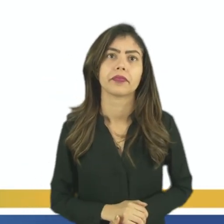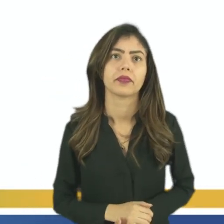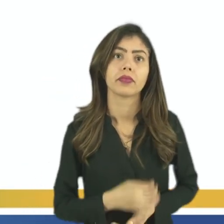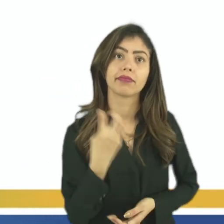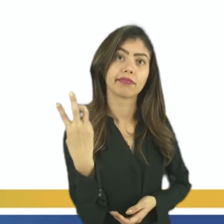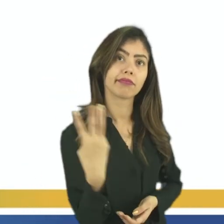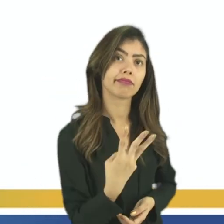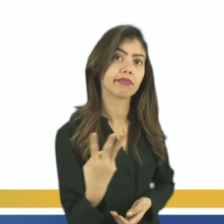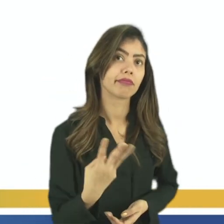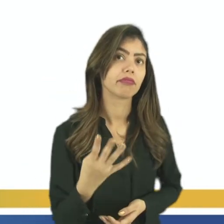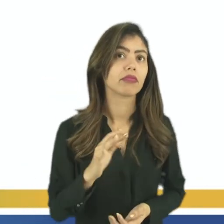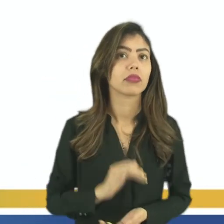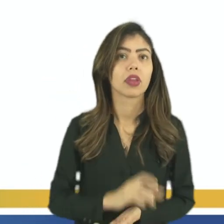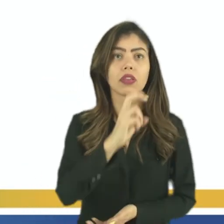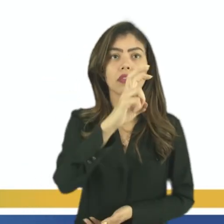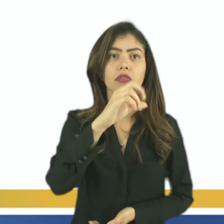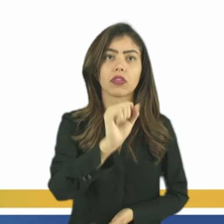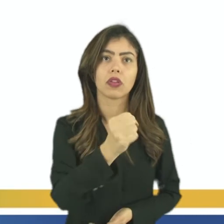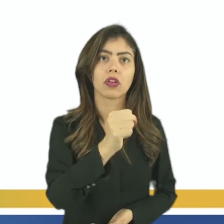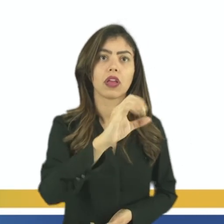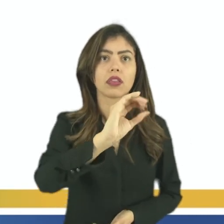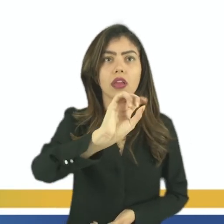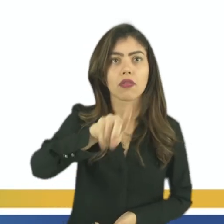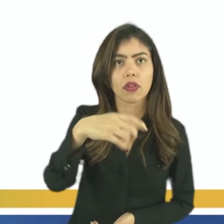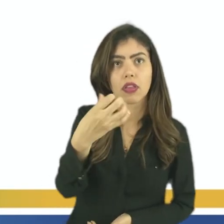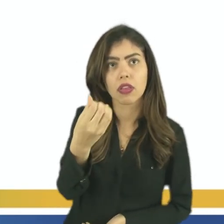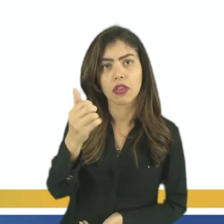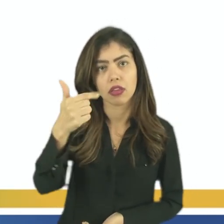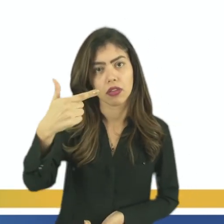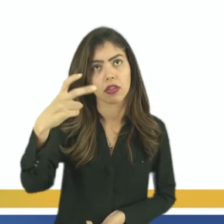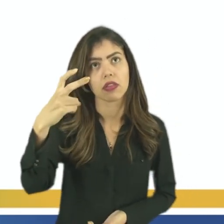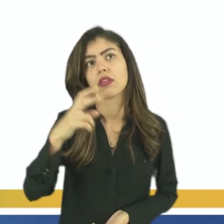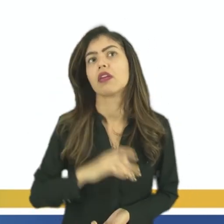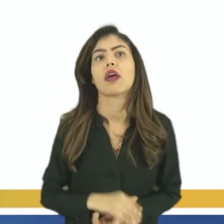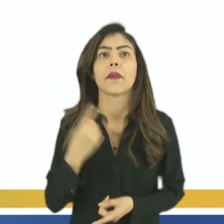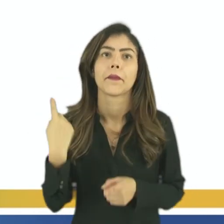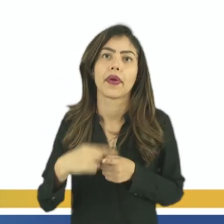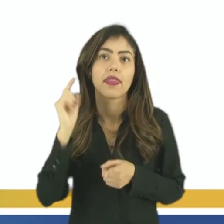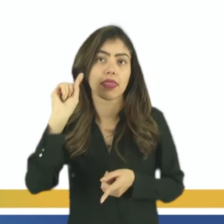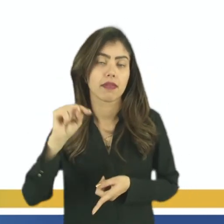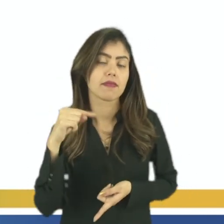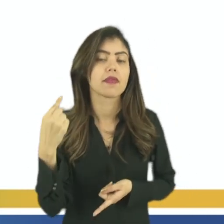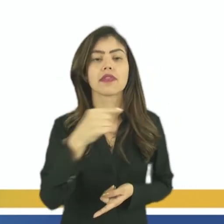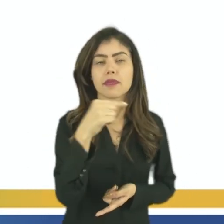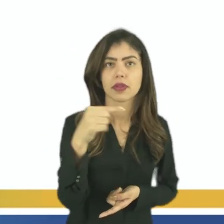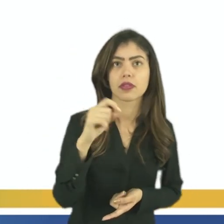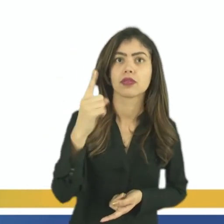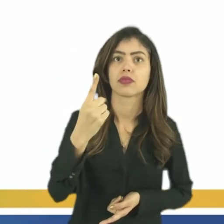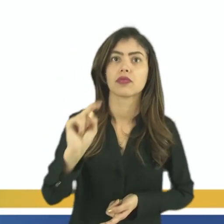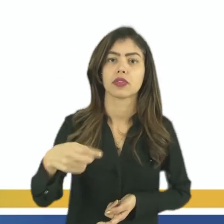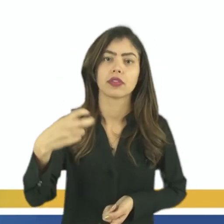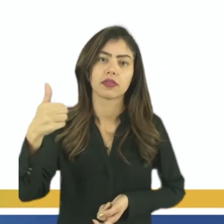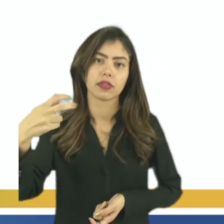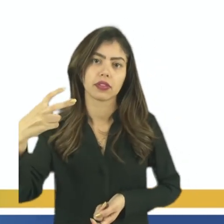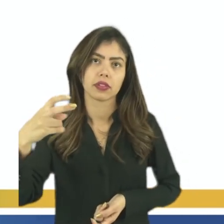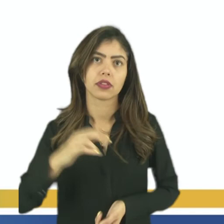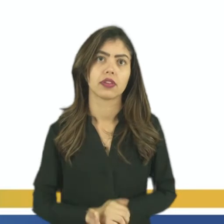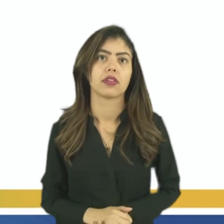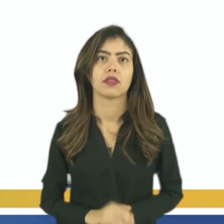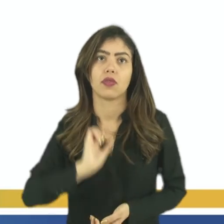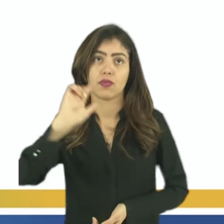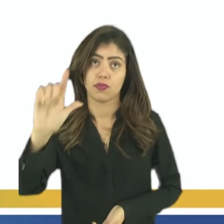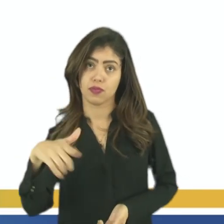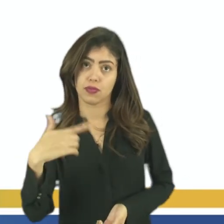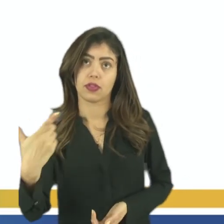né acertou se você disse que é cinco oitavos está certo porque depois do -1,25 o